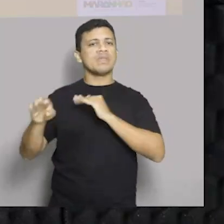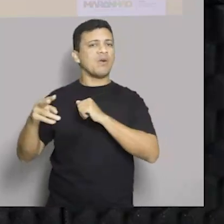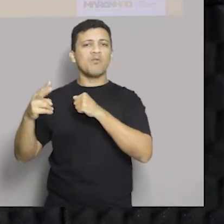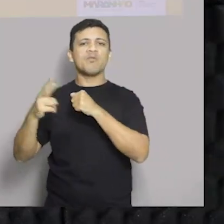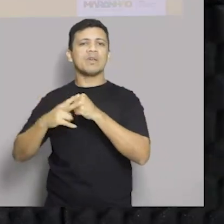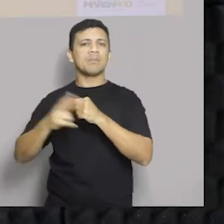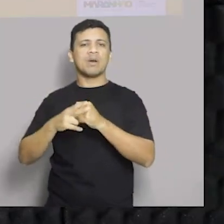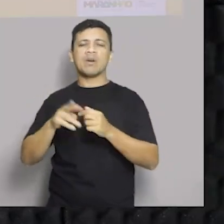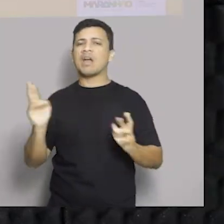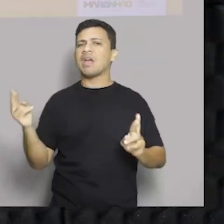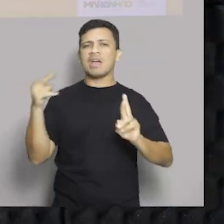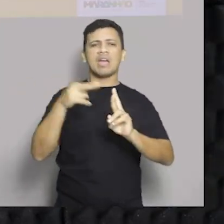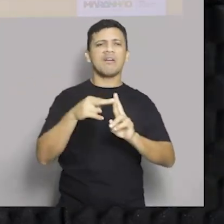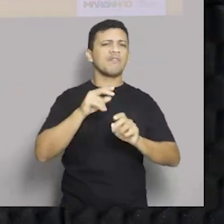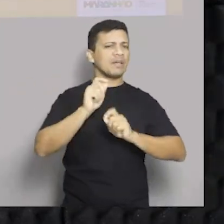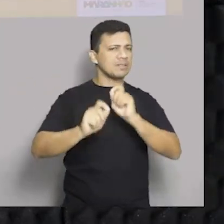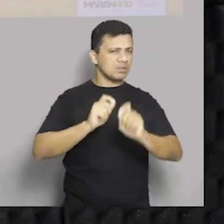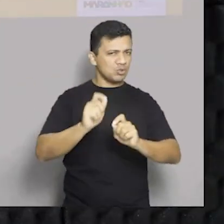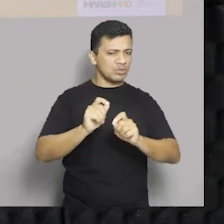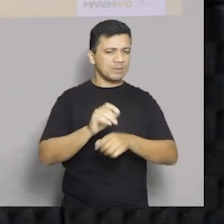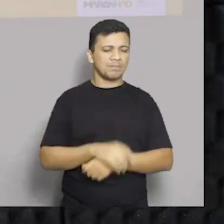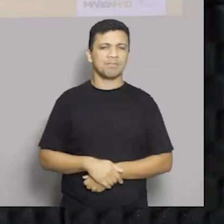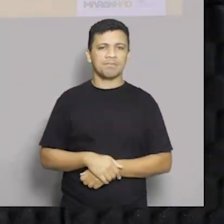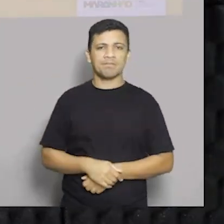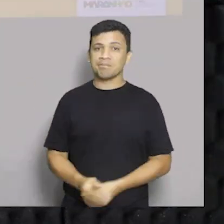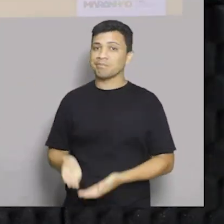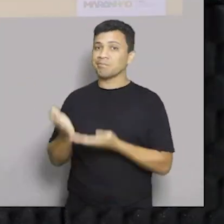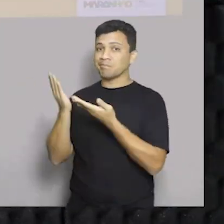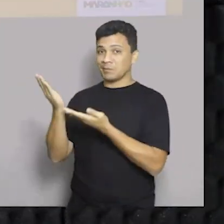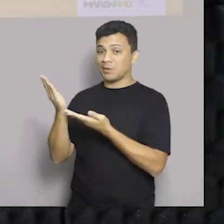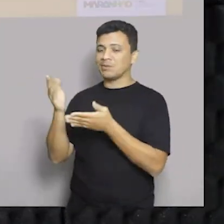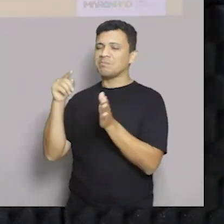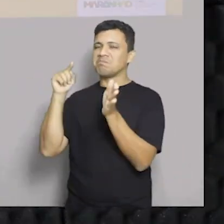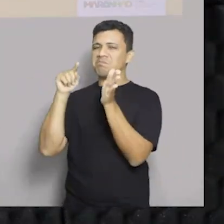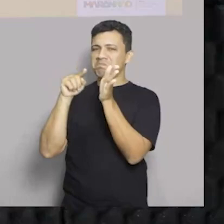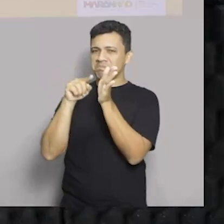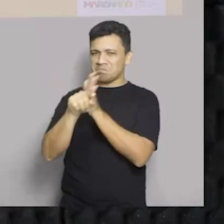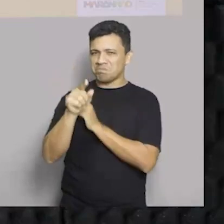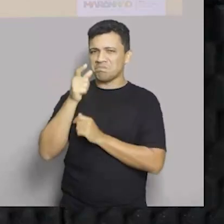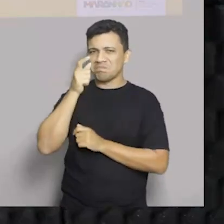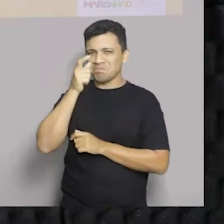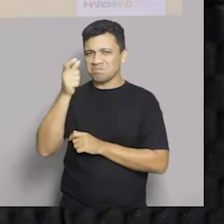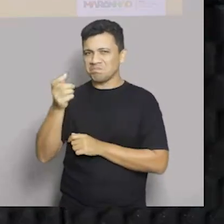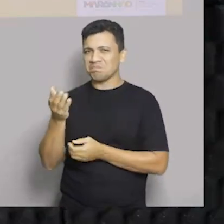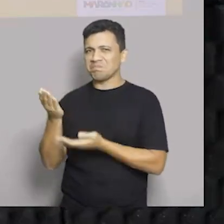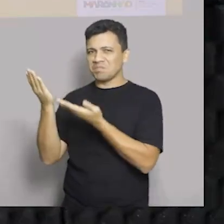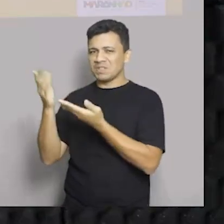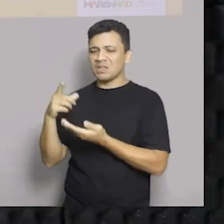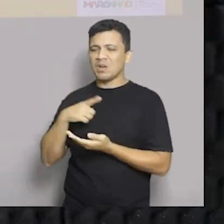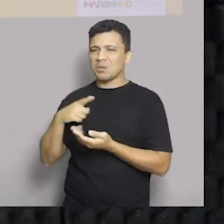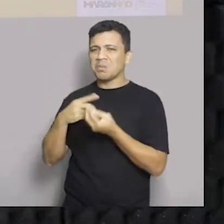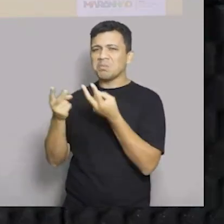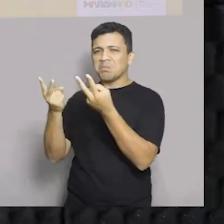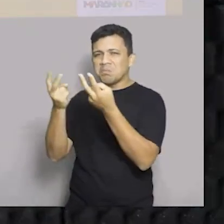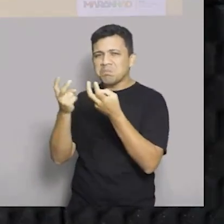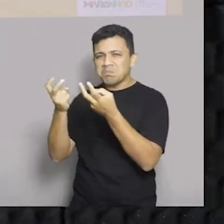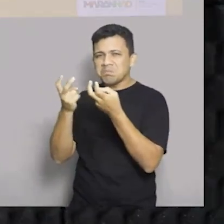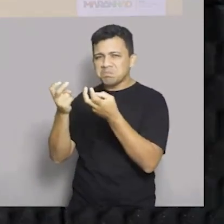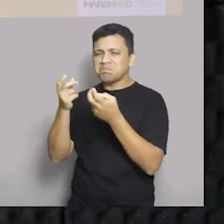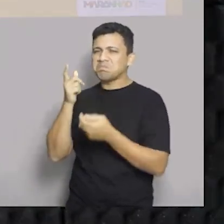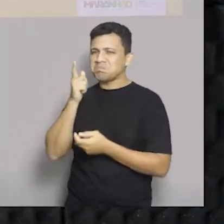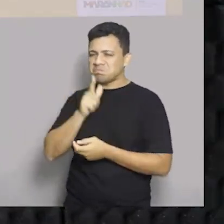ao ato de. Então, olha que enunciado interessante, olha quanta coisa eu consigo tirar desse